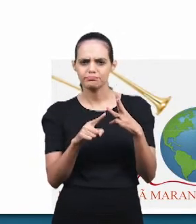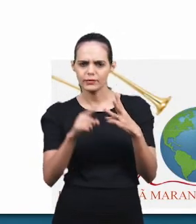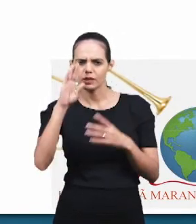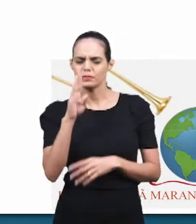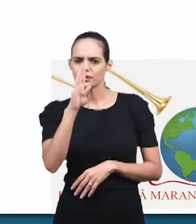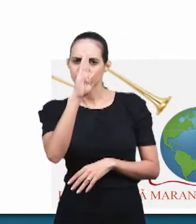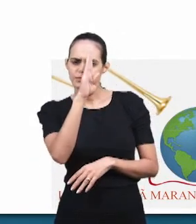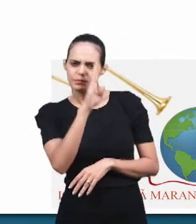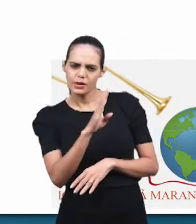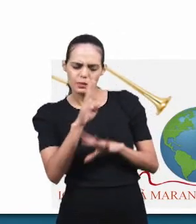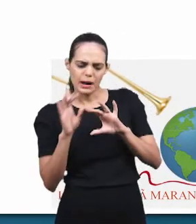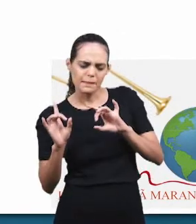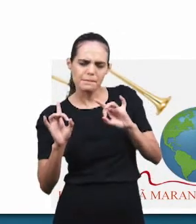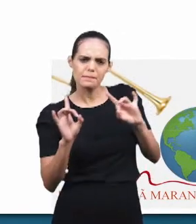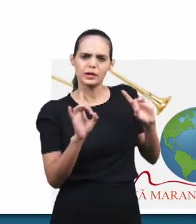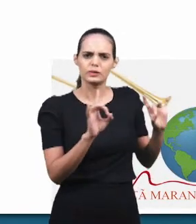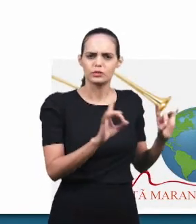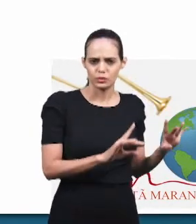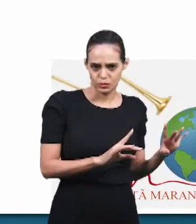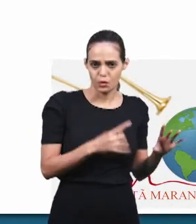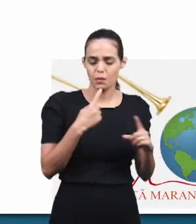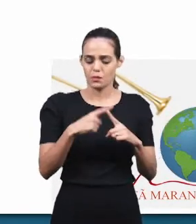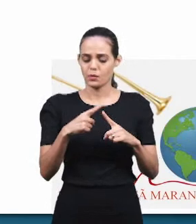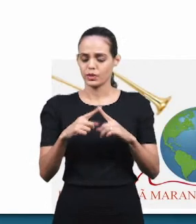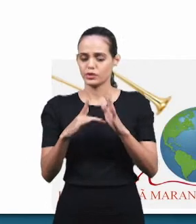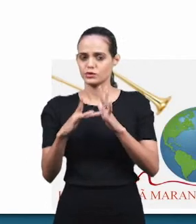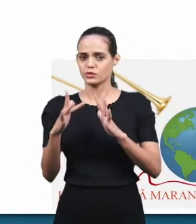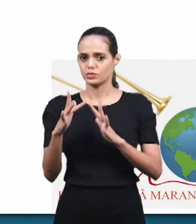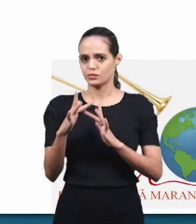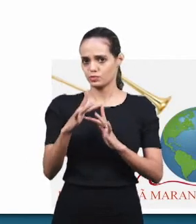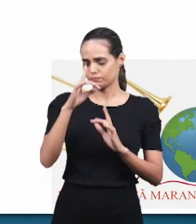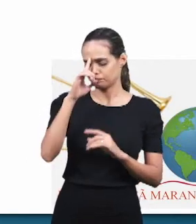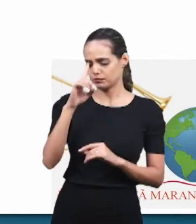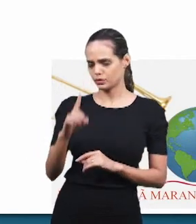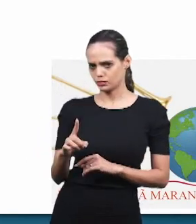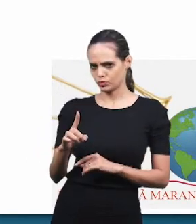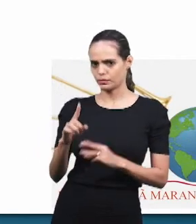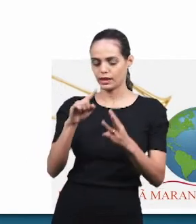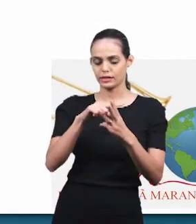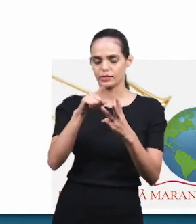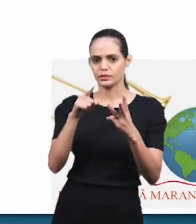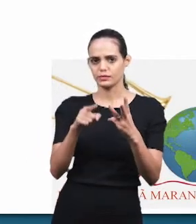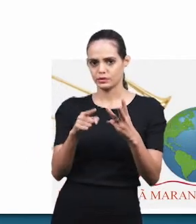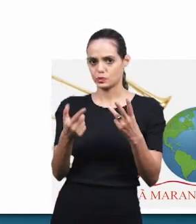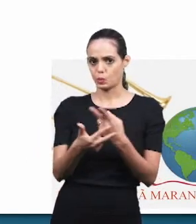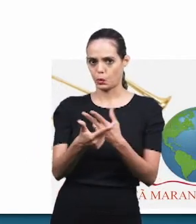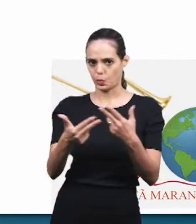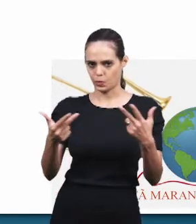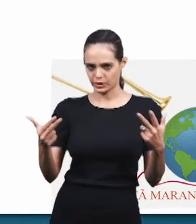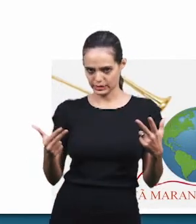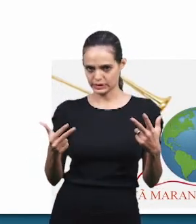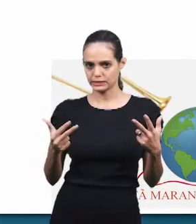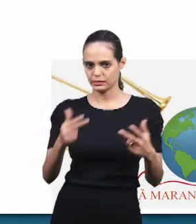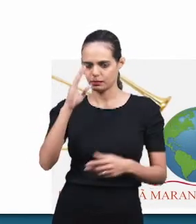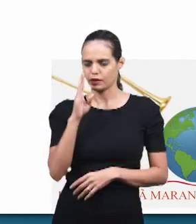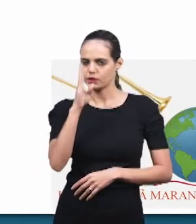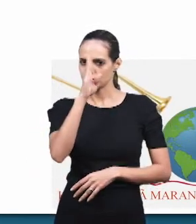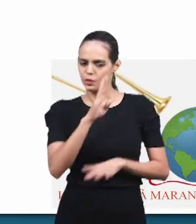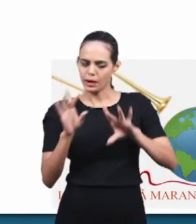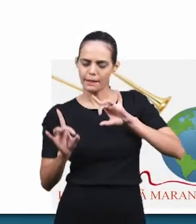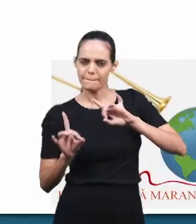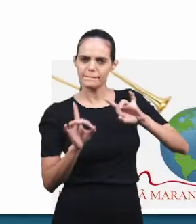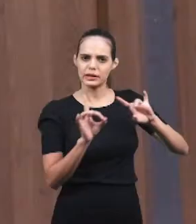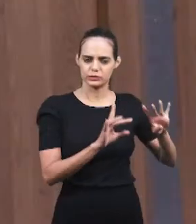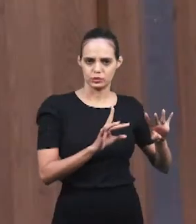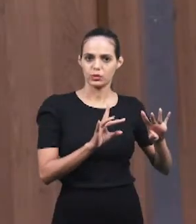à ordem de valor. 3 coisas que Bartimeu deixou para trás, atendendo à ordem de valor. Então vamos